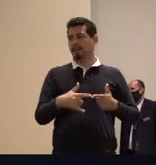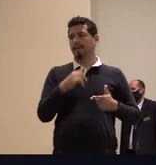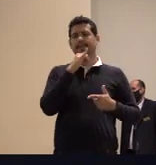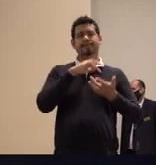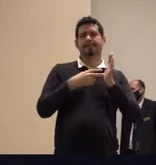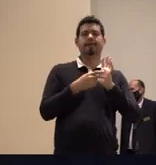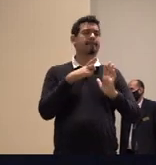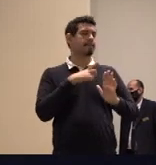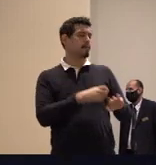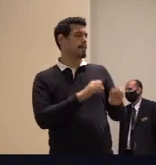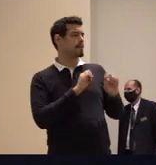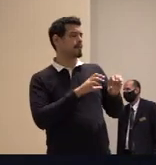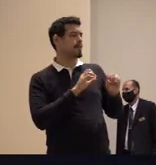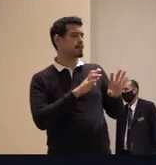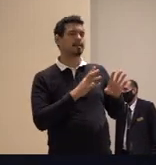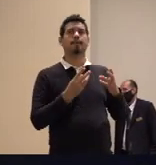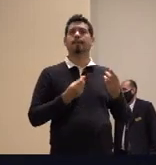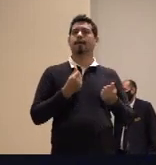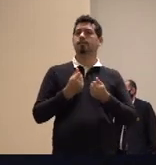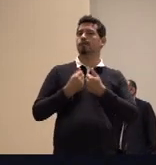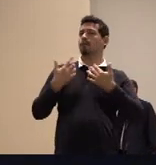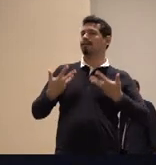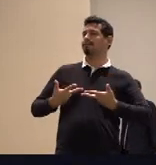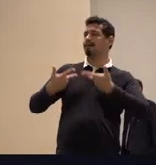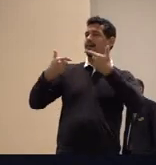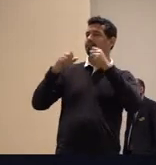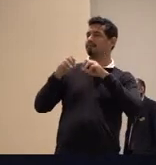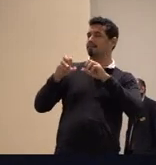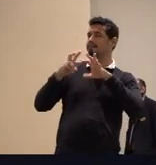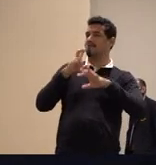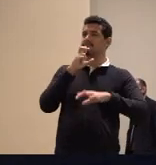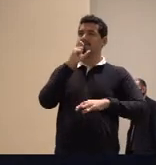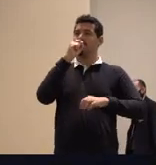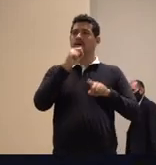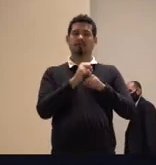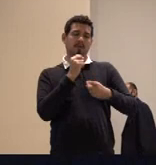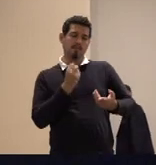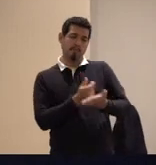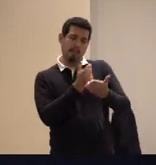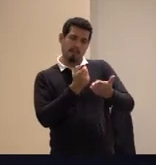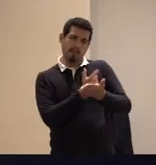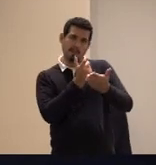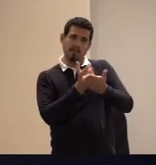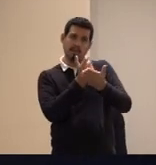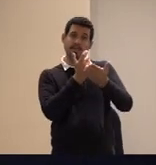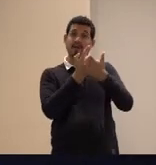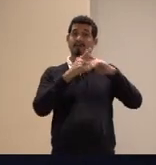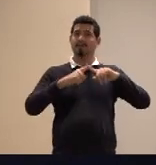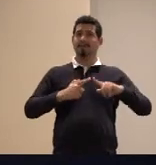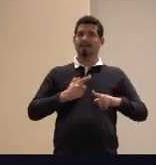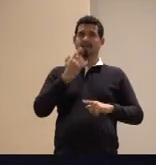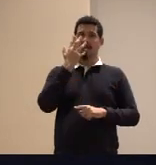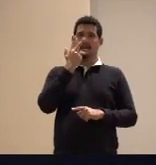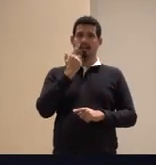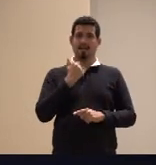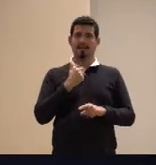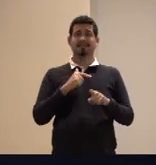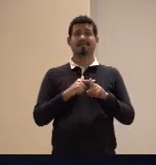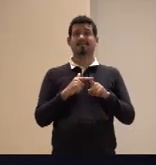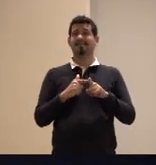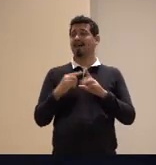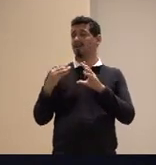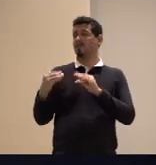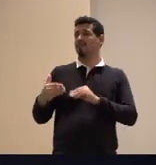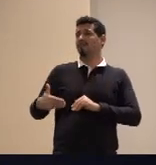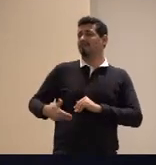uma educação de qualidade, forte, com muito investimento, se a criança de noite passou fome,